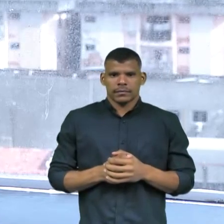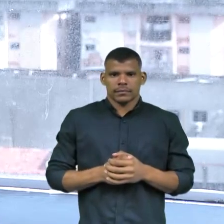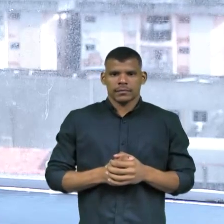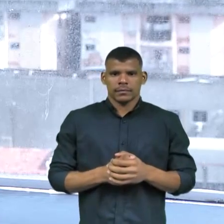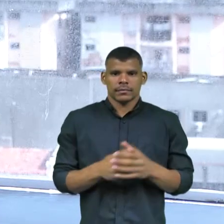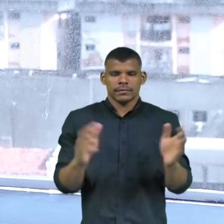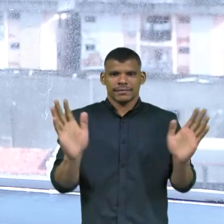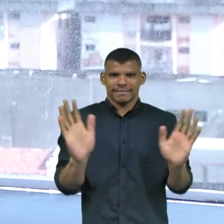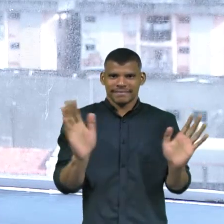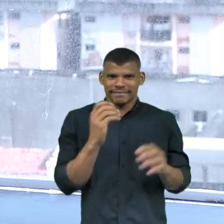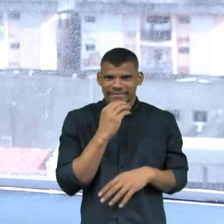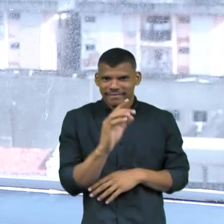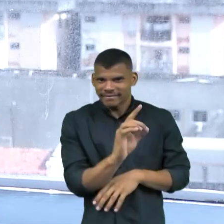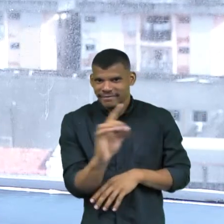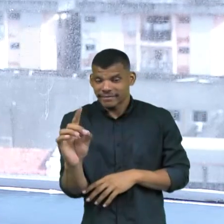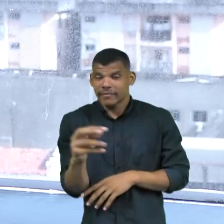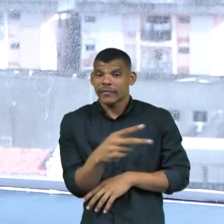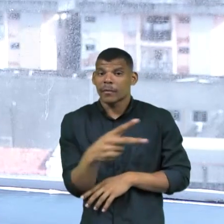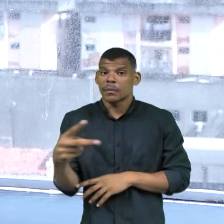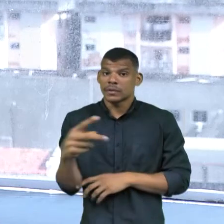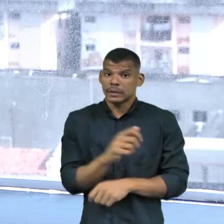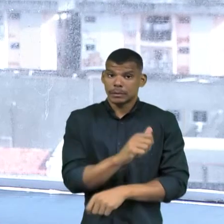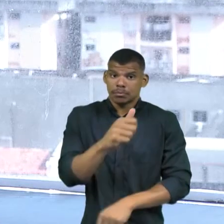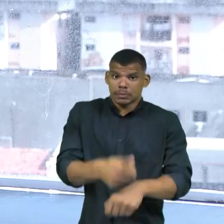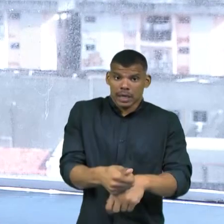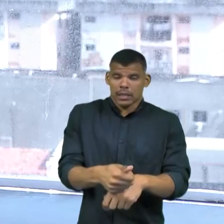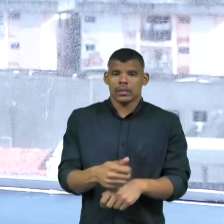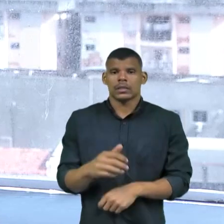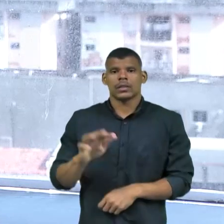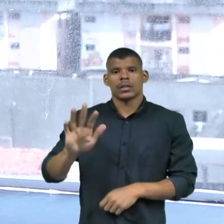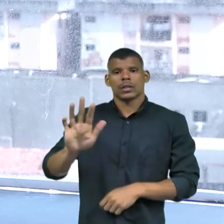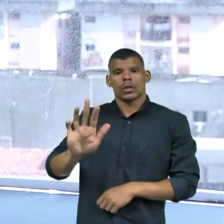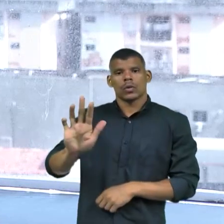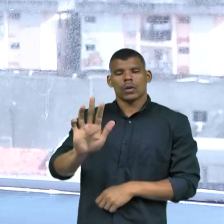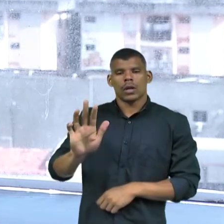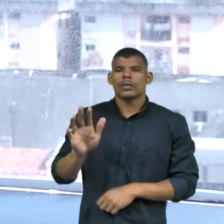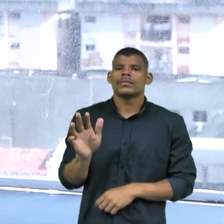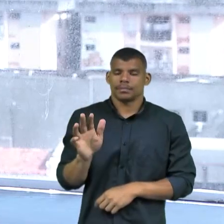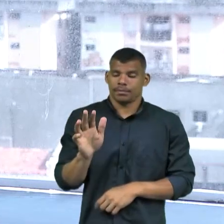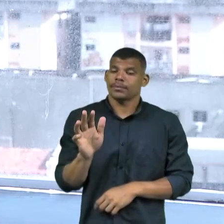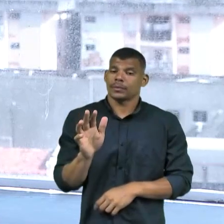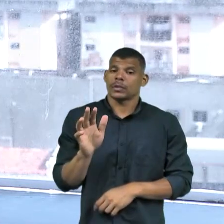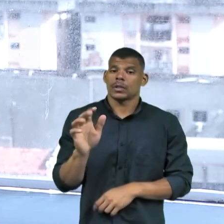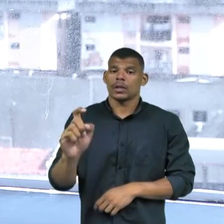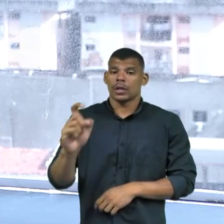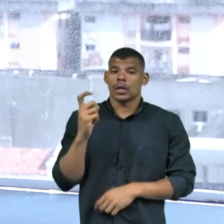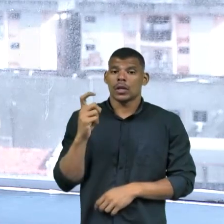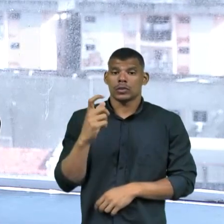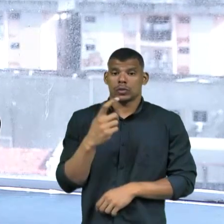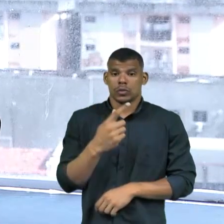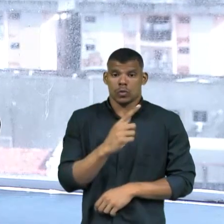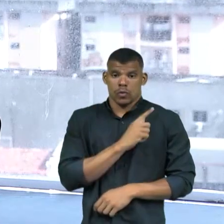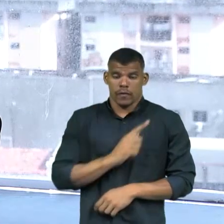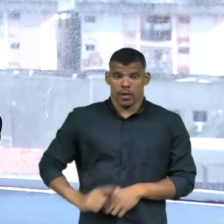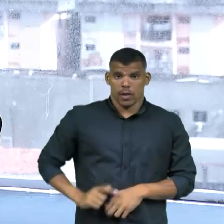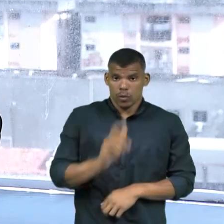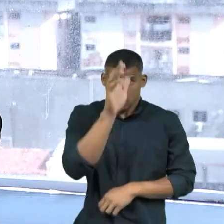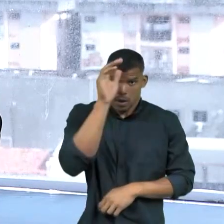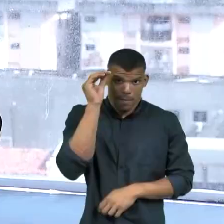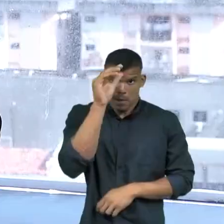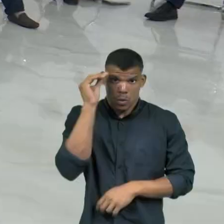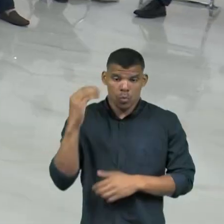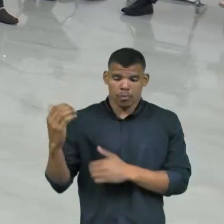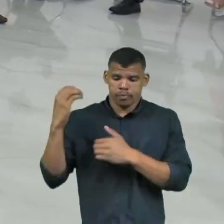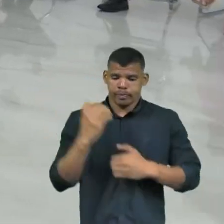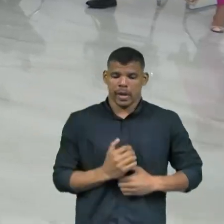Olá, bom dia. Presidente eleito Lula confirma ex-governador e senador eleito Camilo Santana como ministro da Educação.